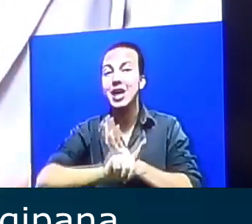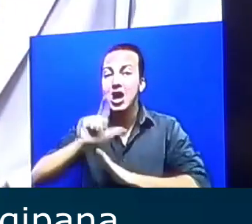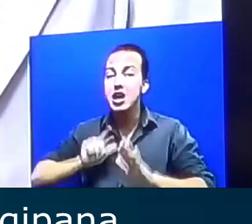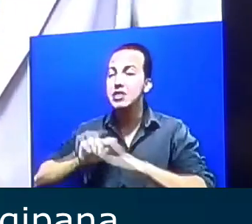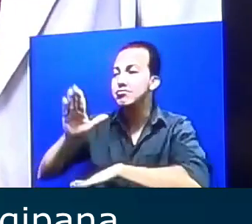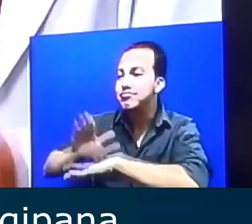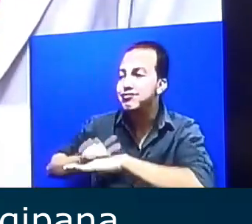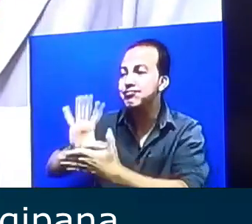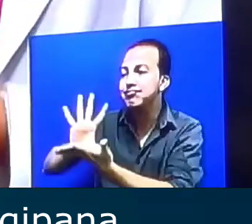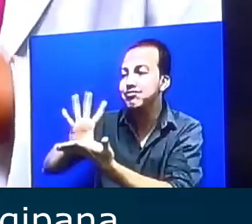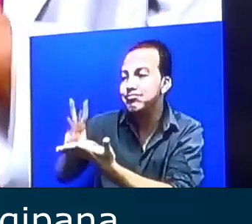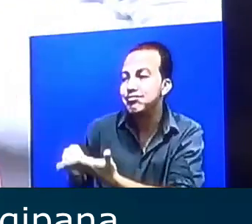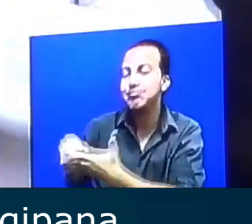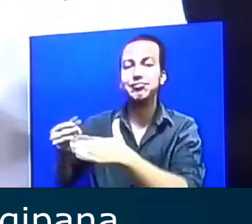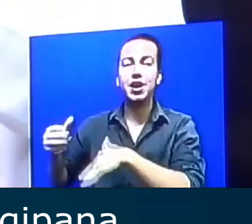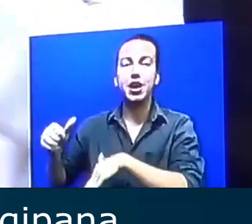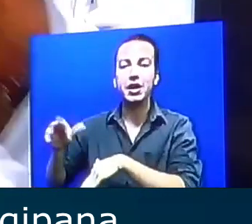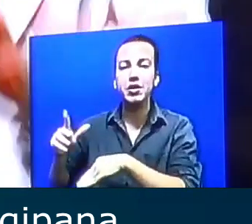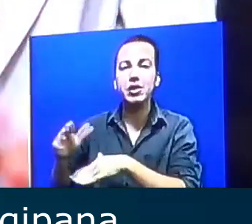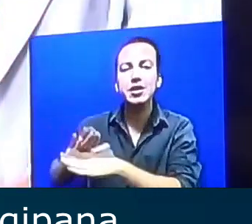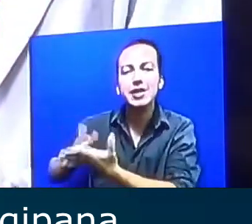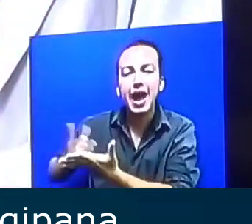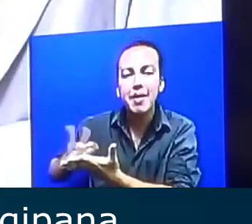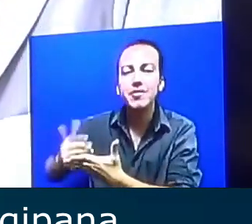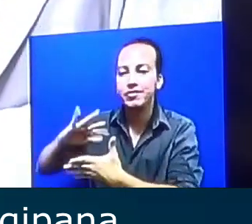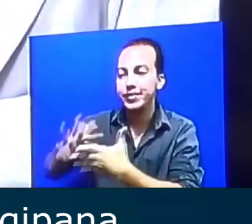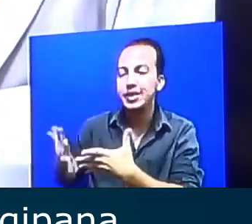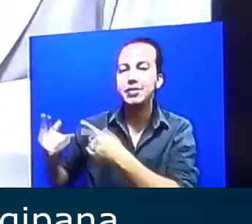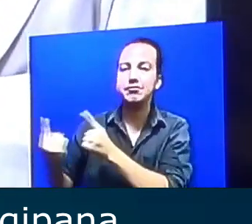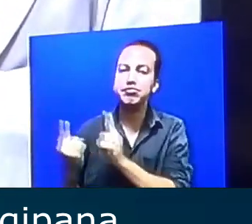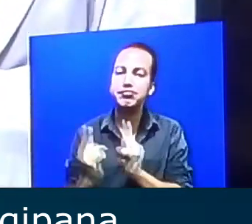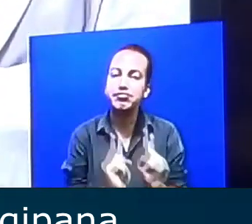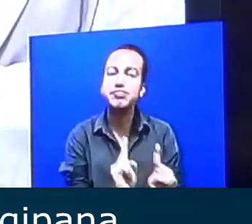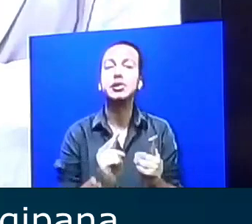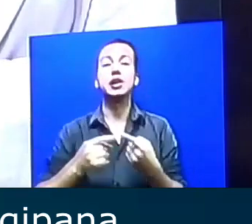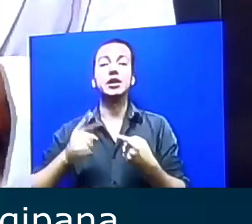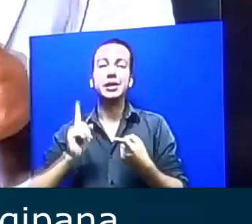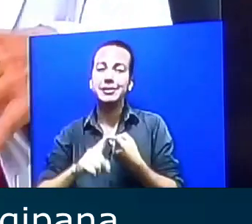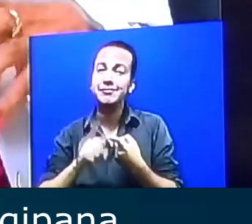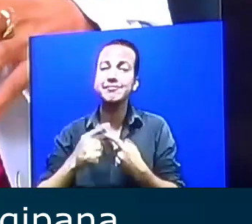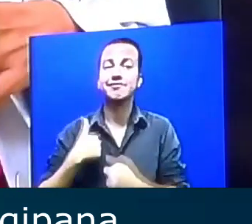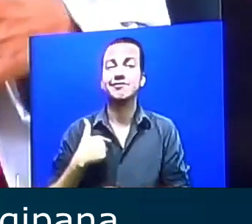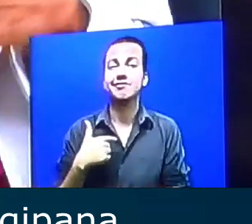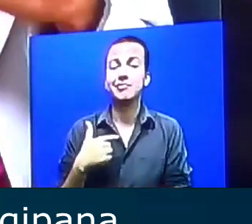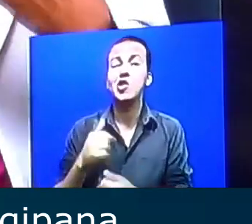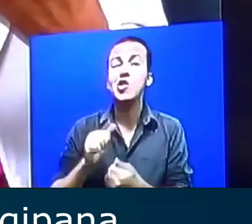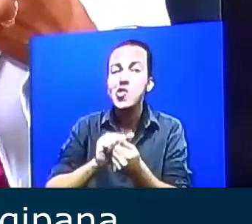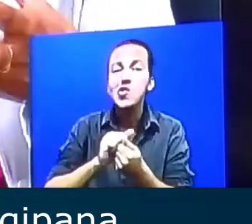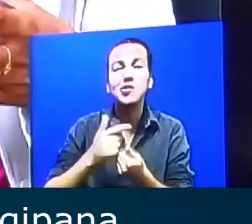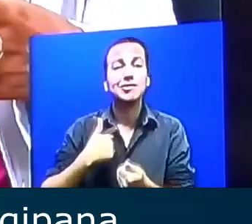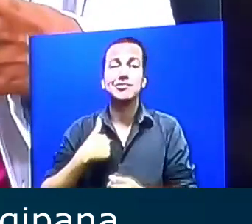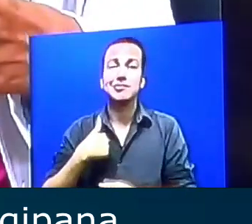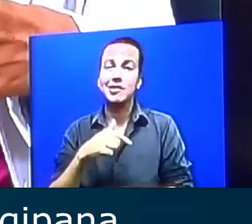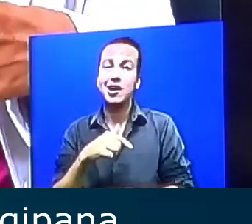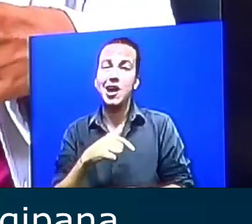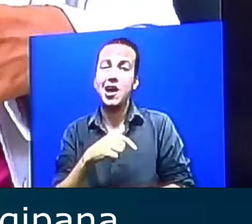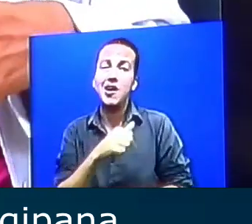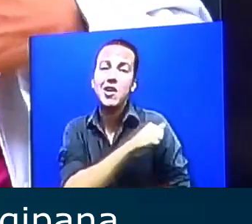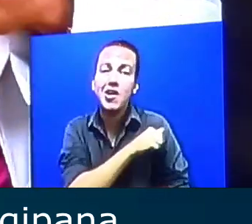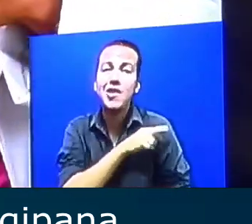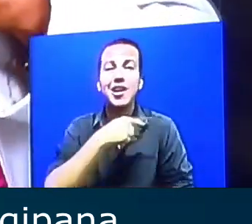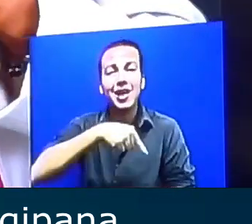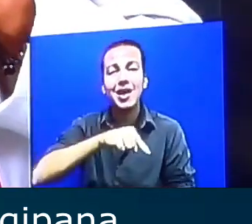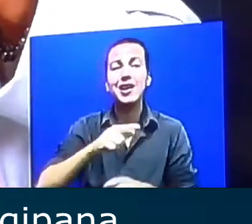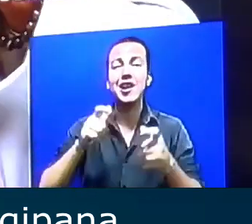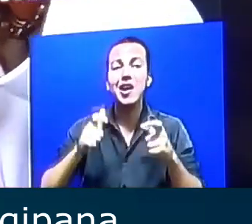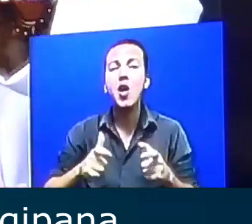bancos também, né? Canso de pegar os alunos e ir no banco, né, para poder ir, né,